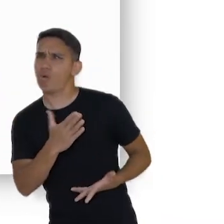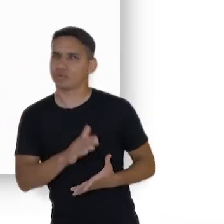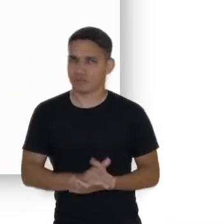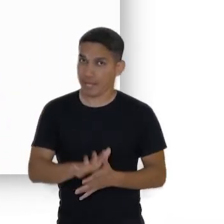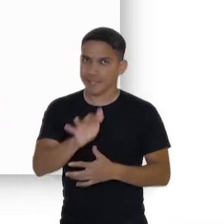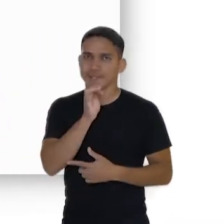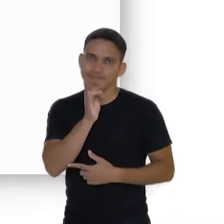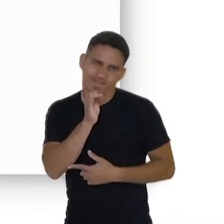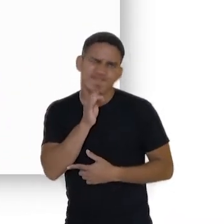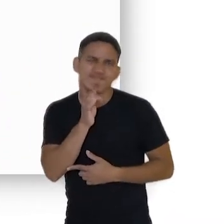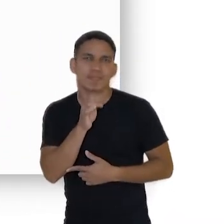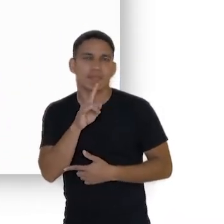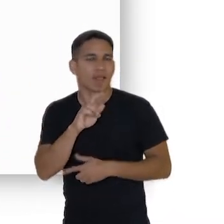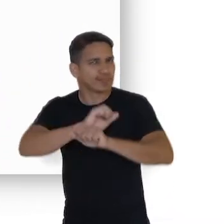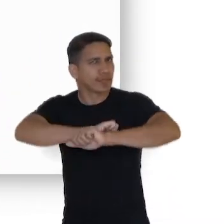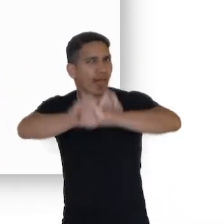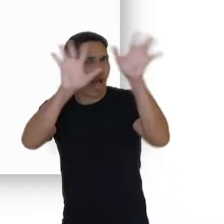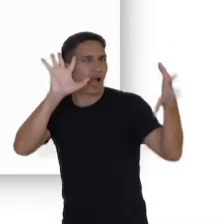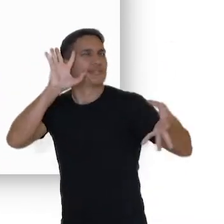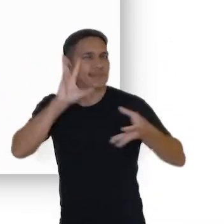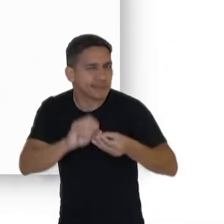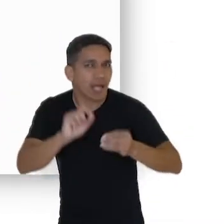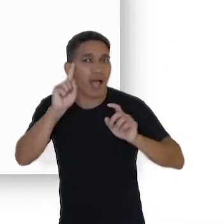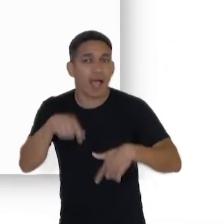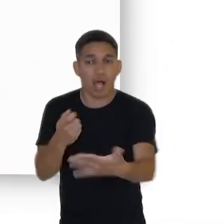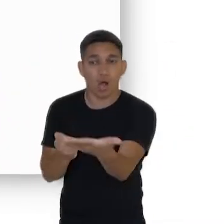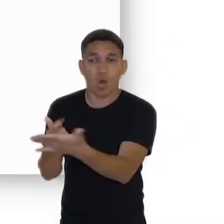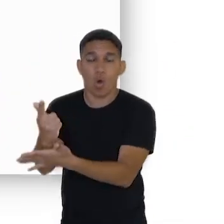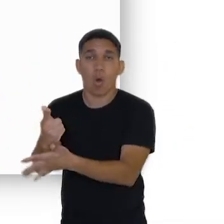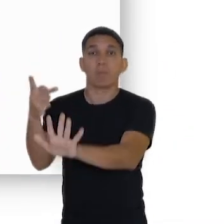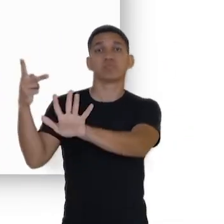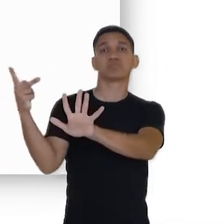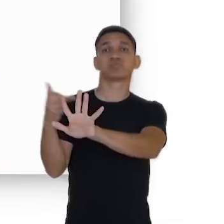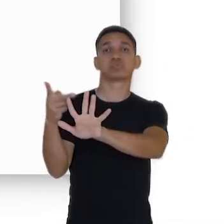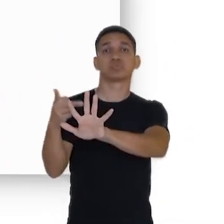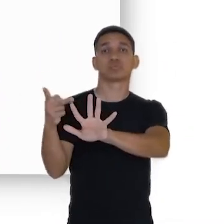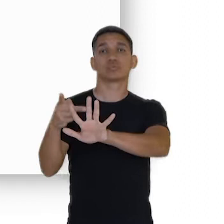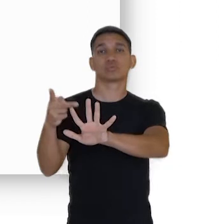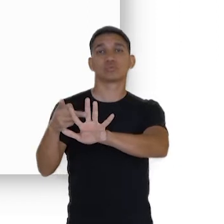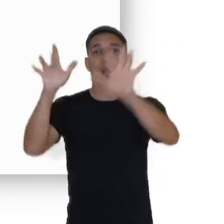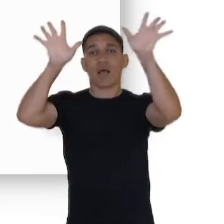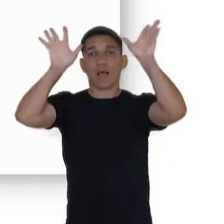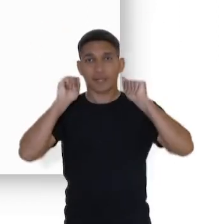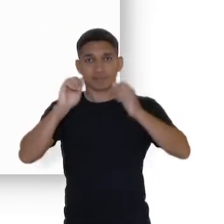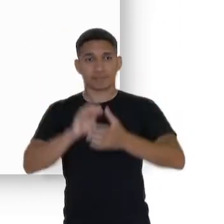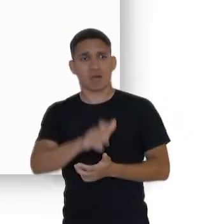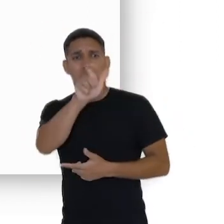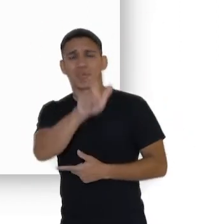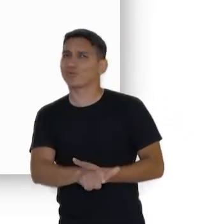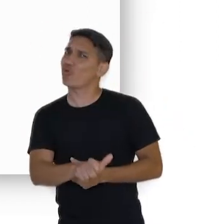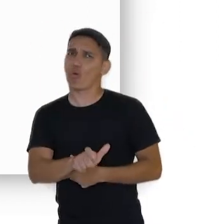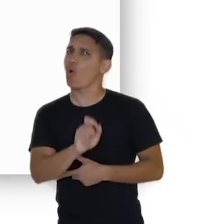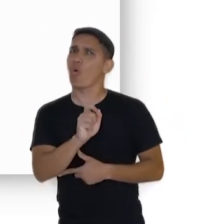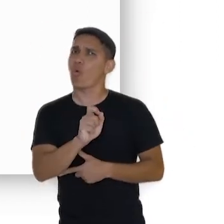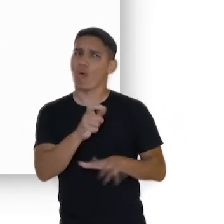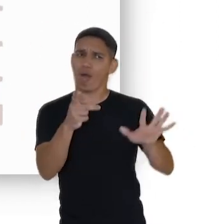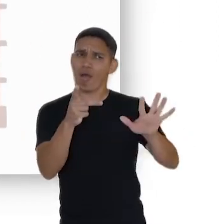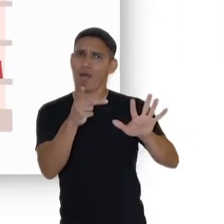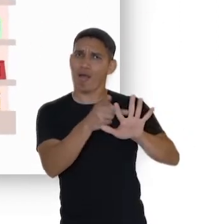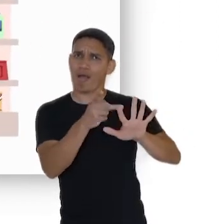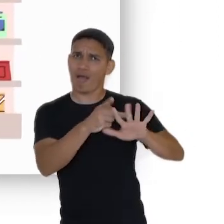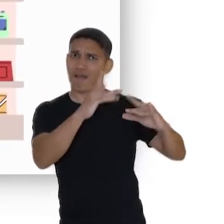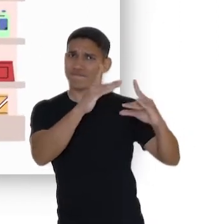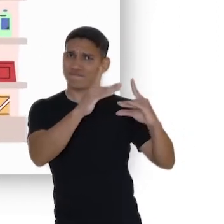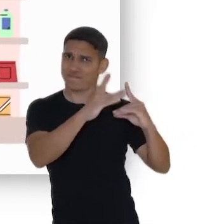gosta. Um exemplo bastante prático é o consumo de proteína animal. Vegetarianos não